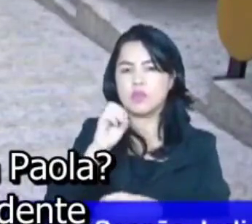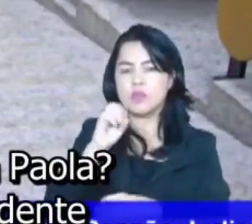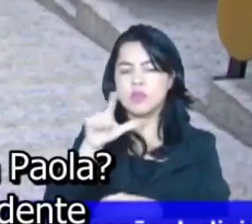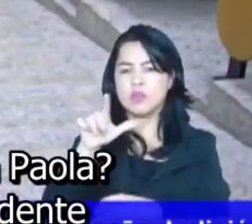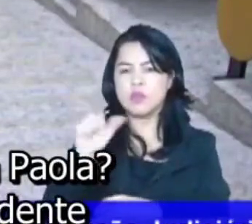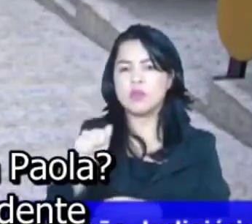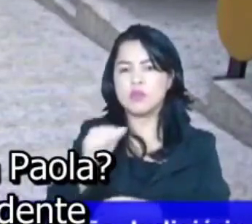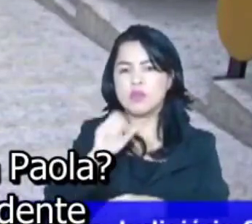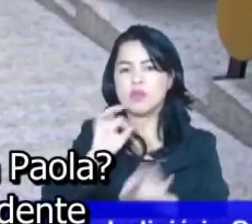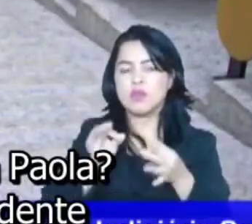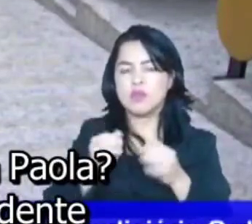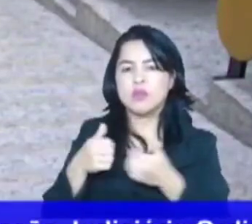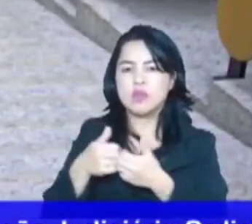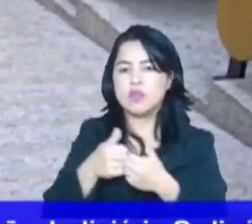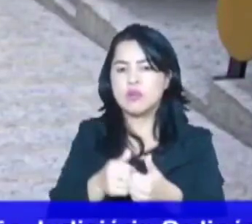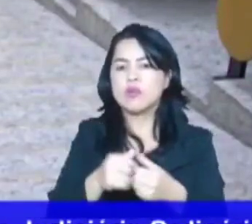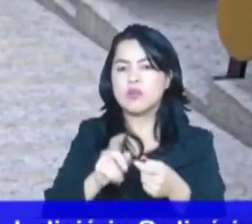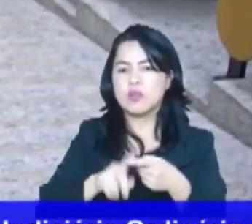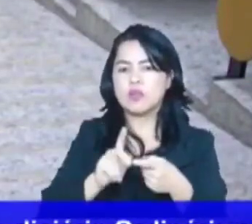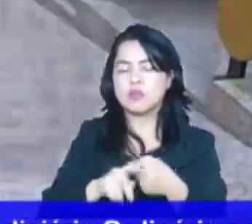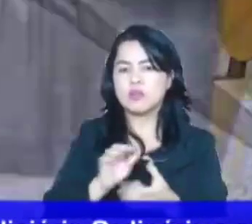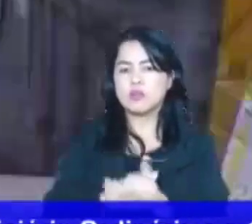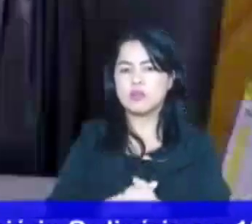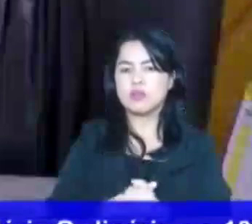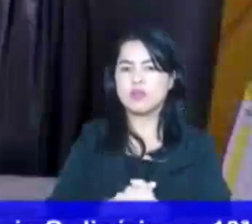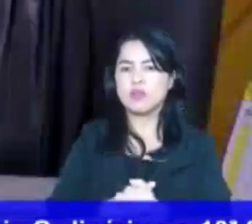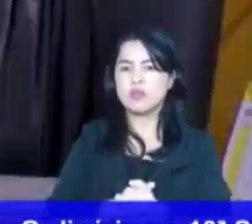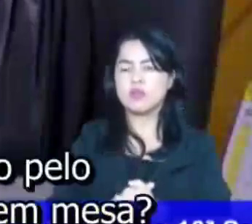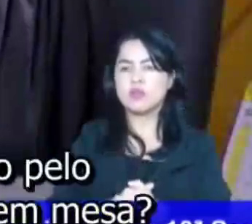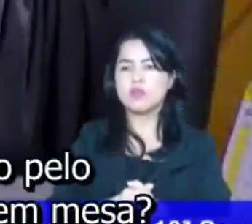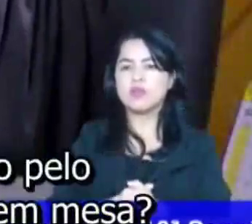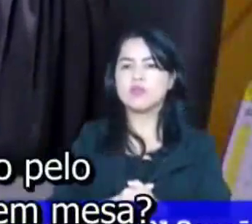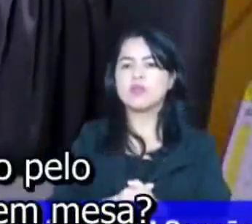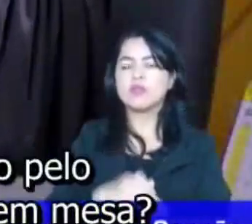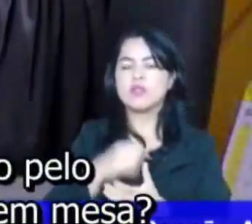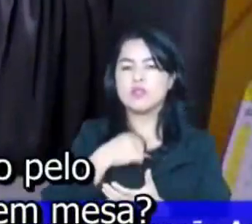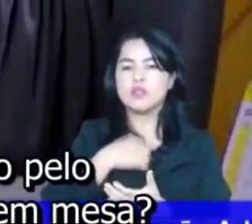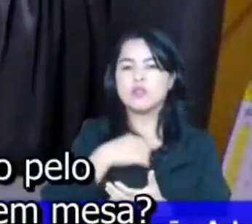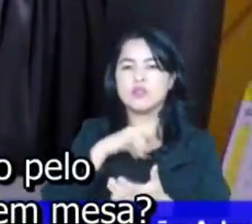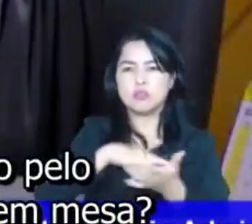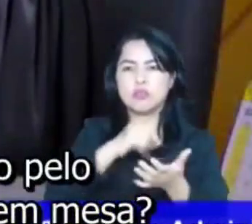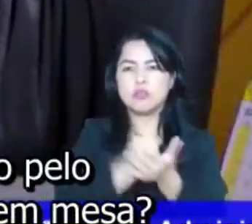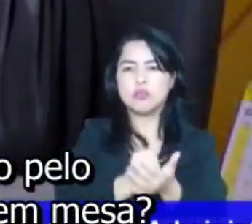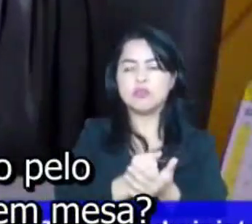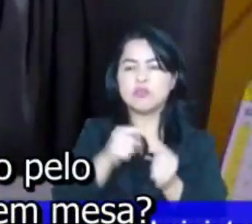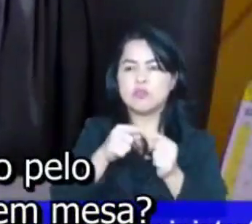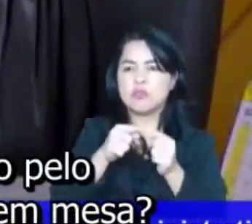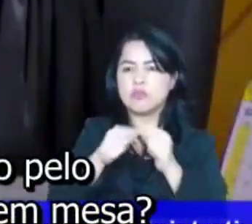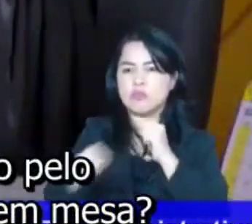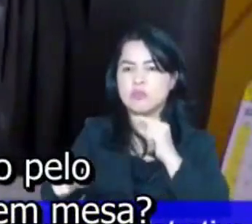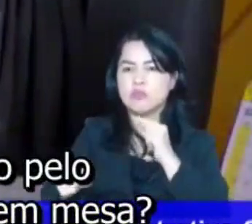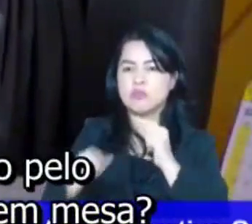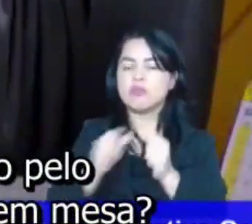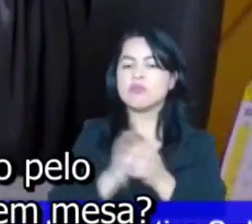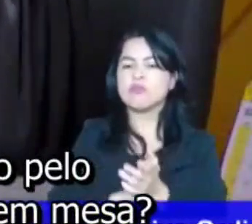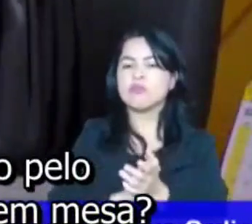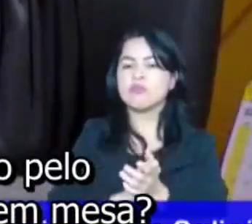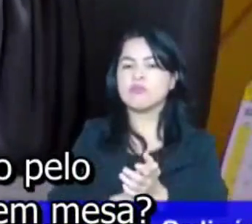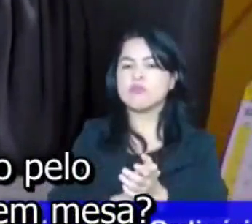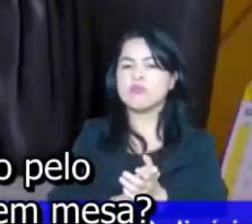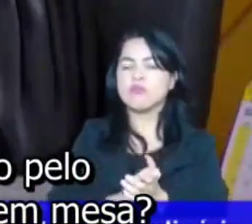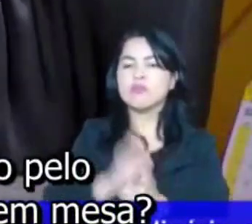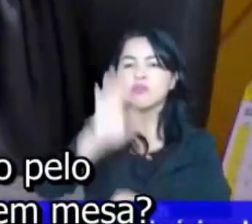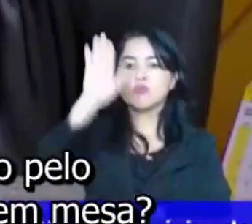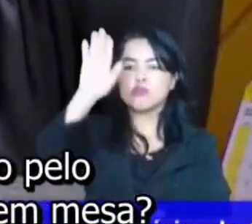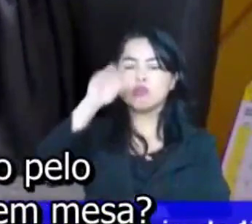Orlando. Acompanho, presidente. Então, o recurso conhecido... Foco no desembargador João rejeitado Lages. à unanimidade nos termos